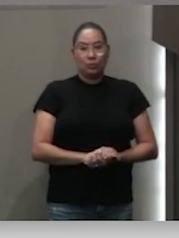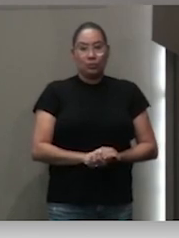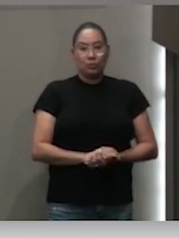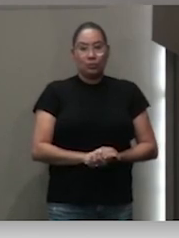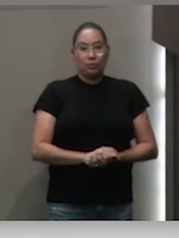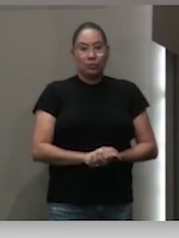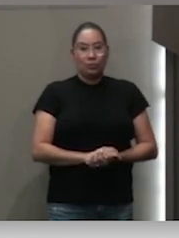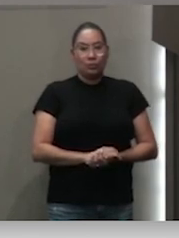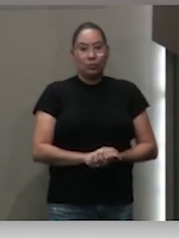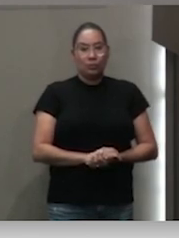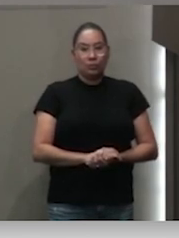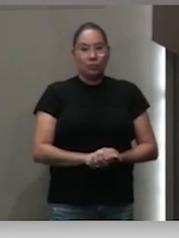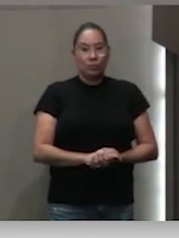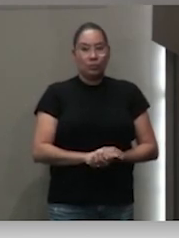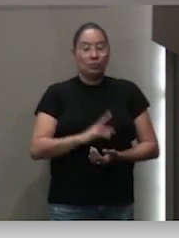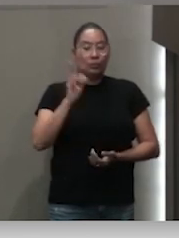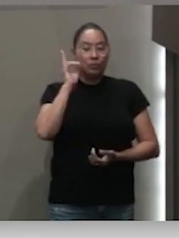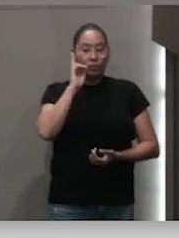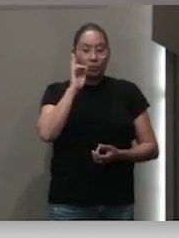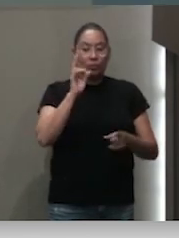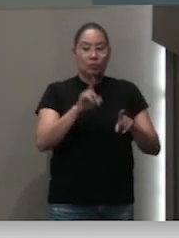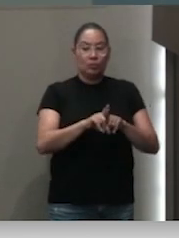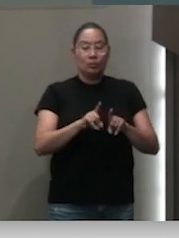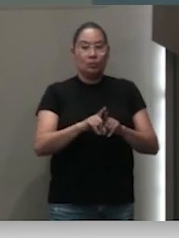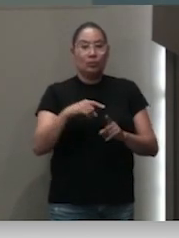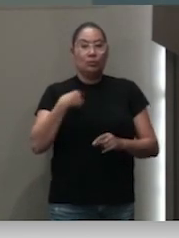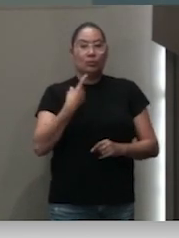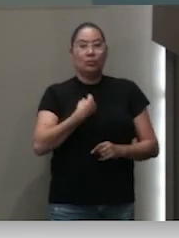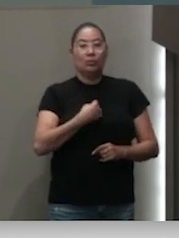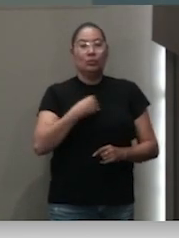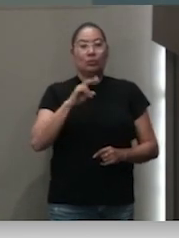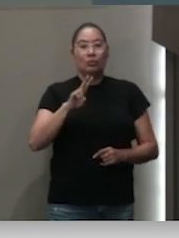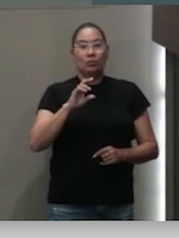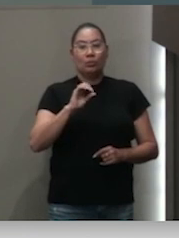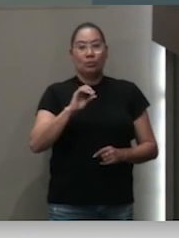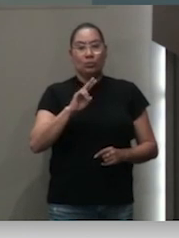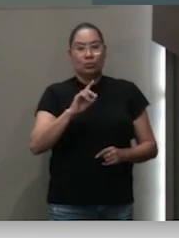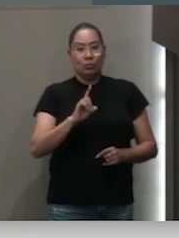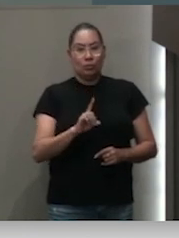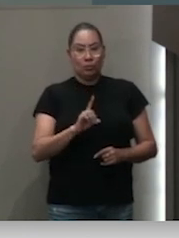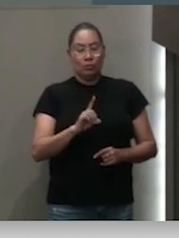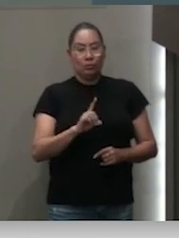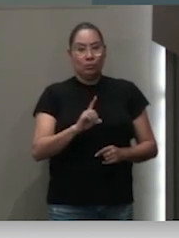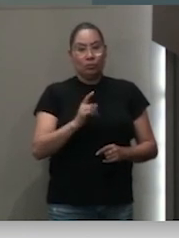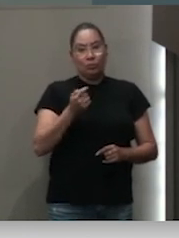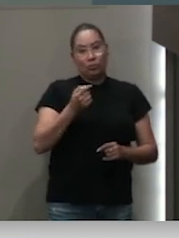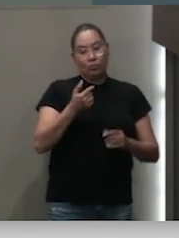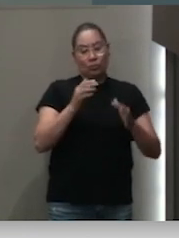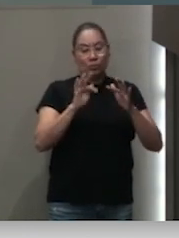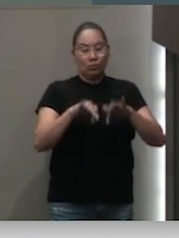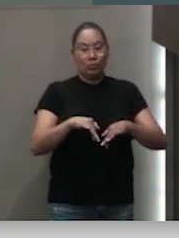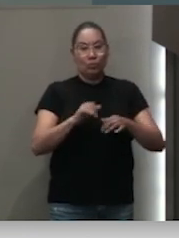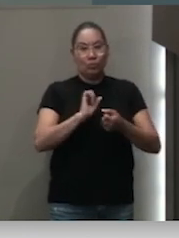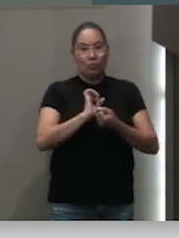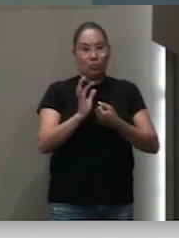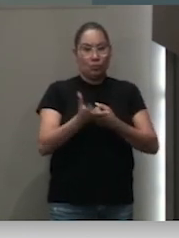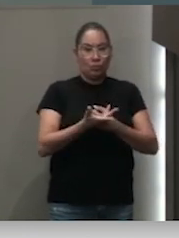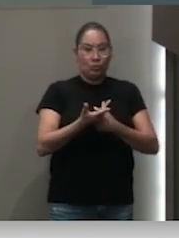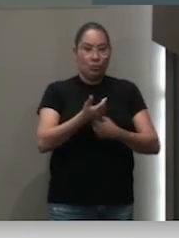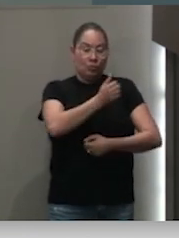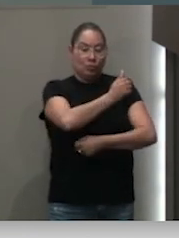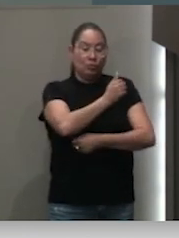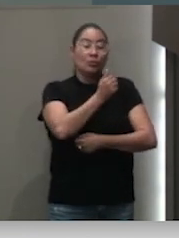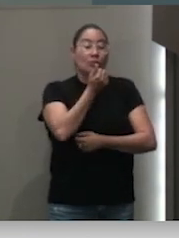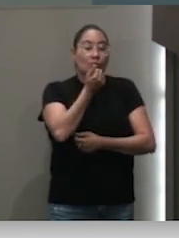município lembro que ainda estávamos em 2021 saindo da pandemia e as aulas ainda não tinham